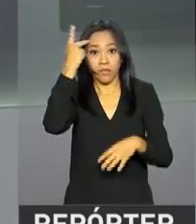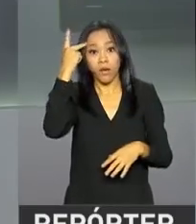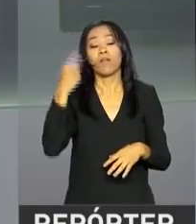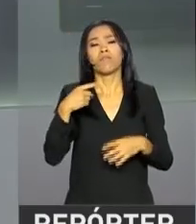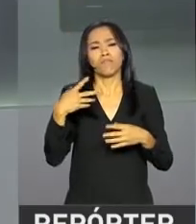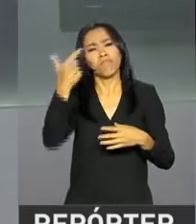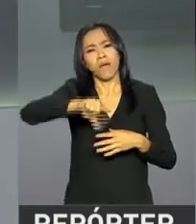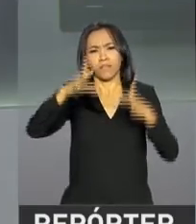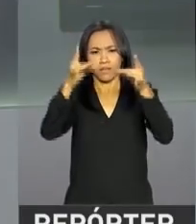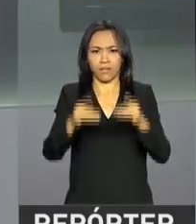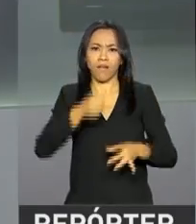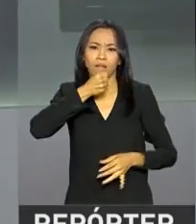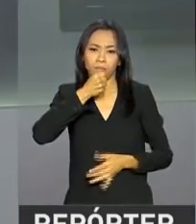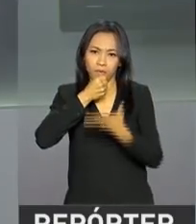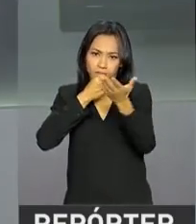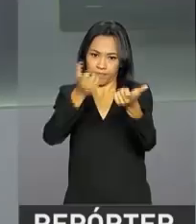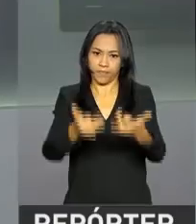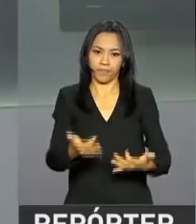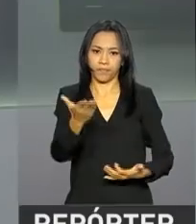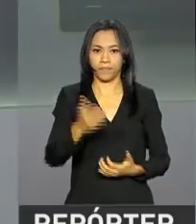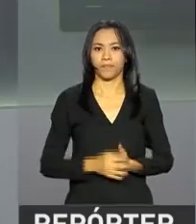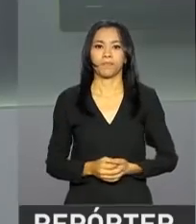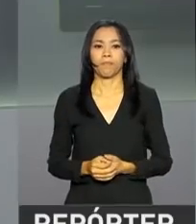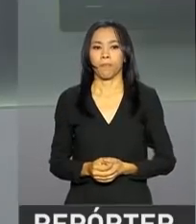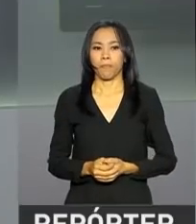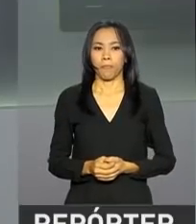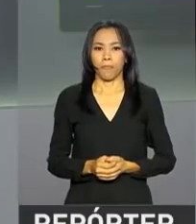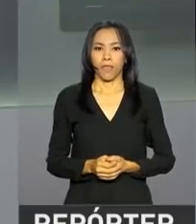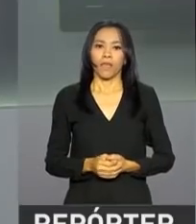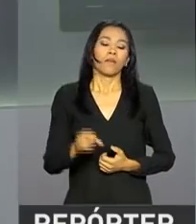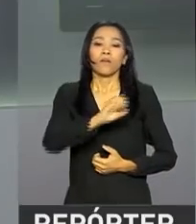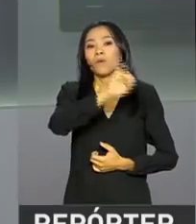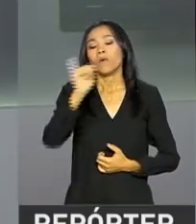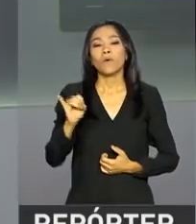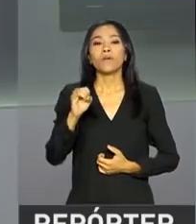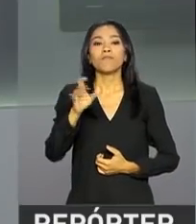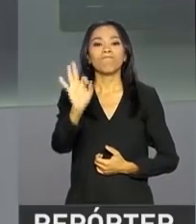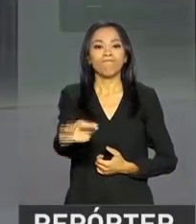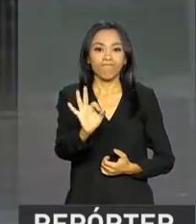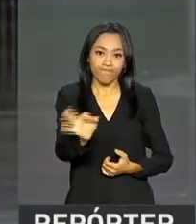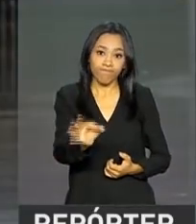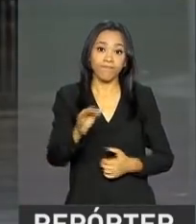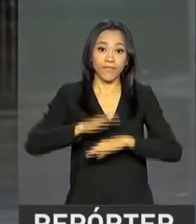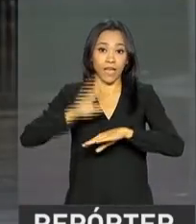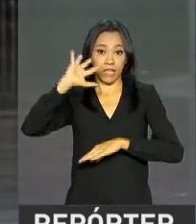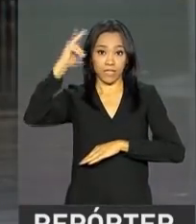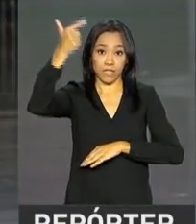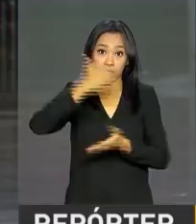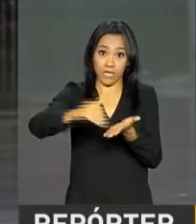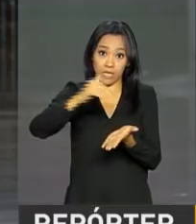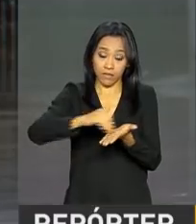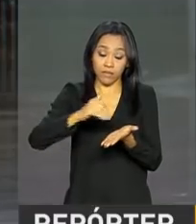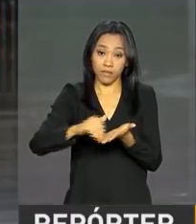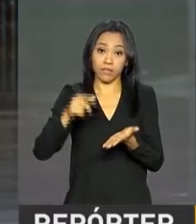traz mais detalhes sobre o assunto com você e gabriela olá carola isso mesmo a decisão da secretaria do